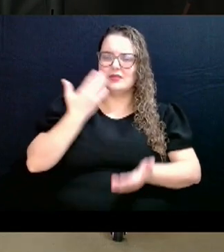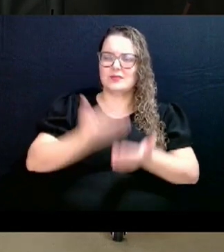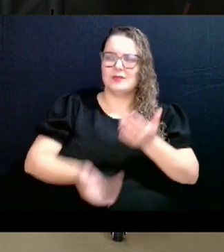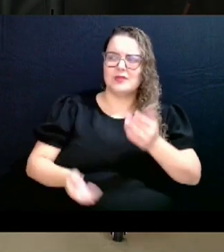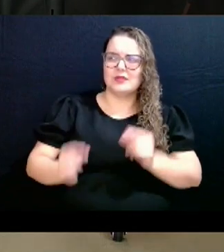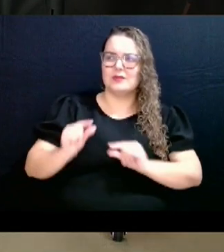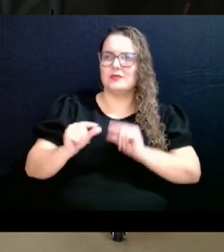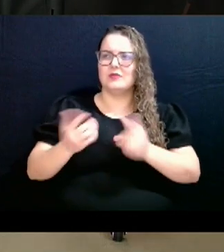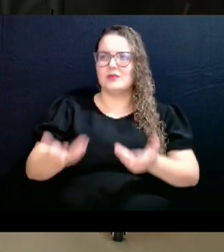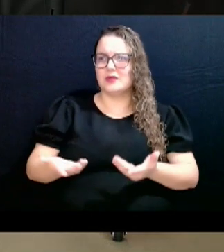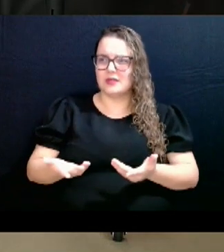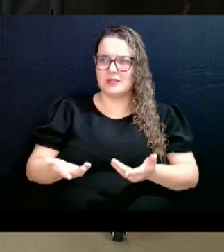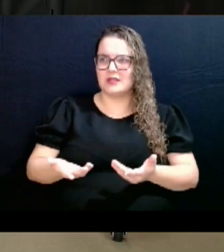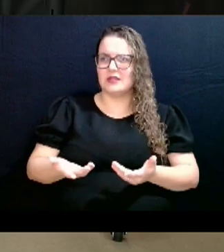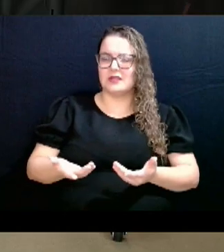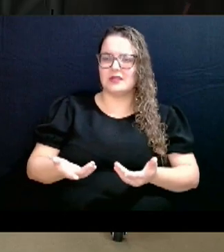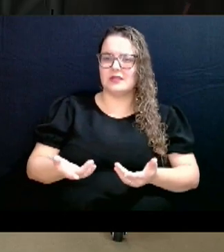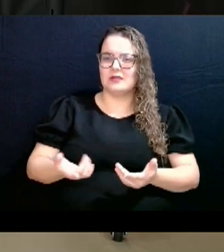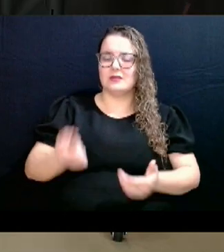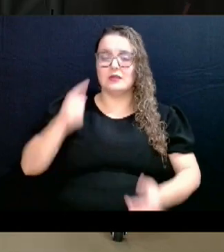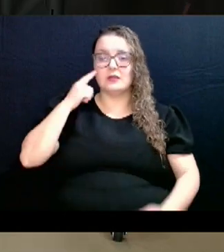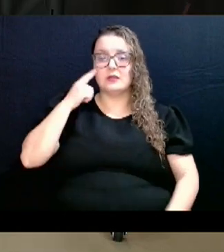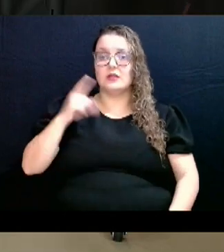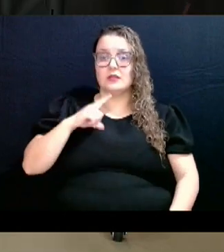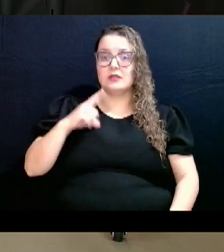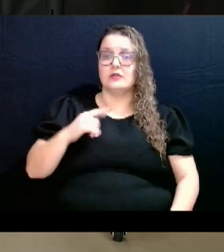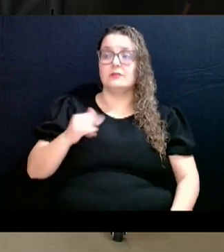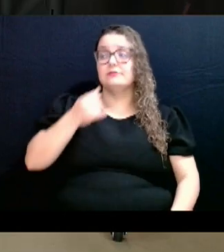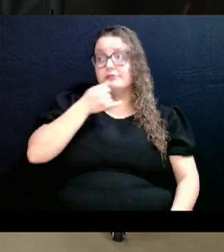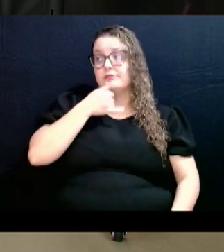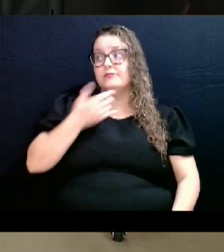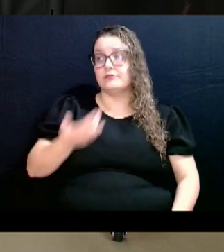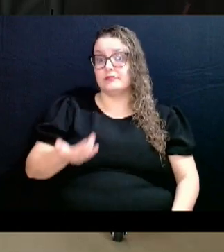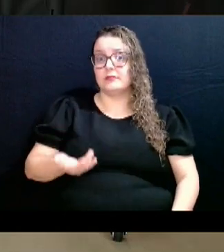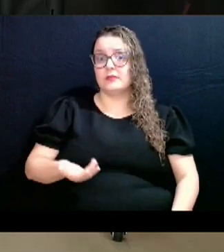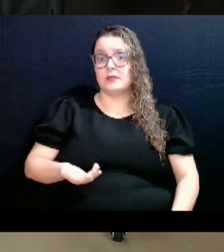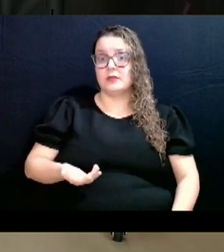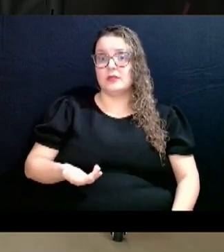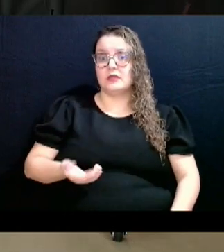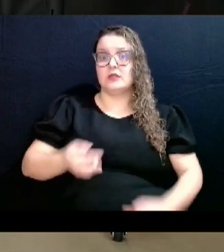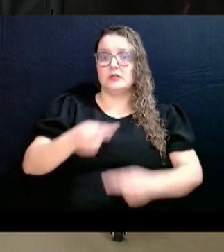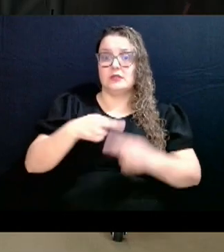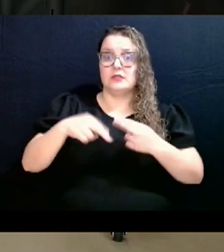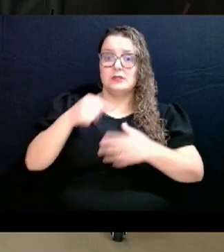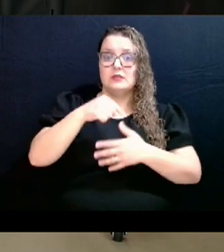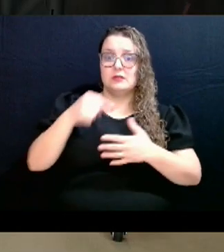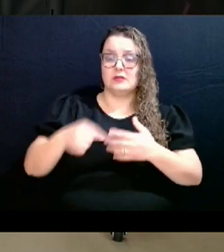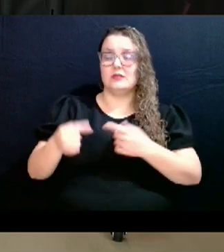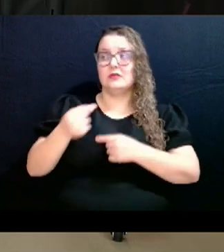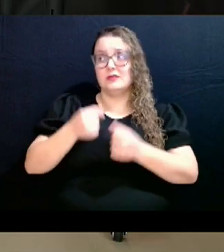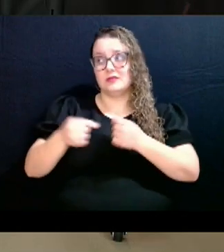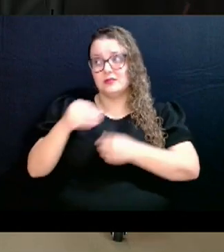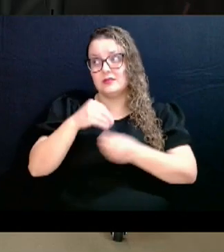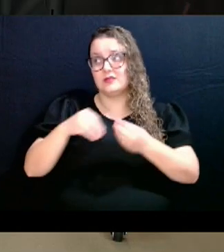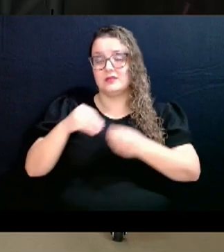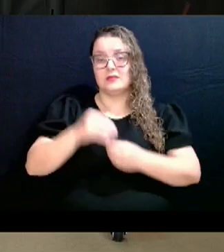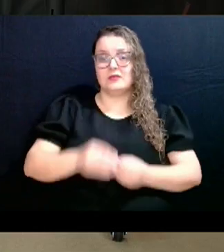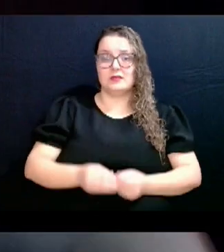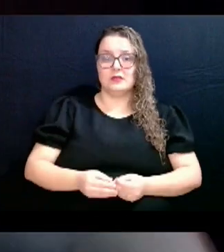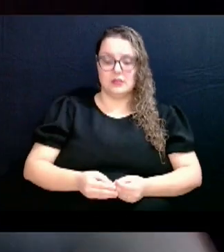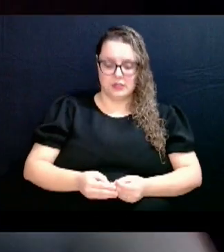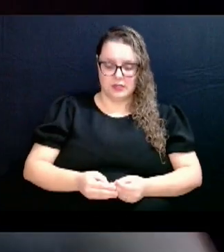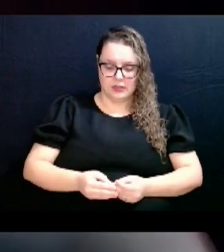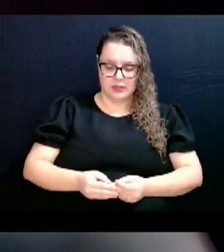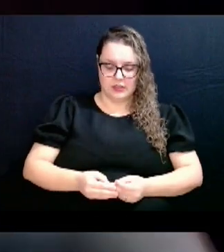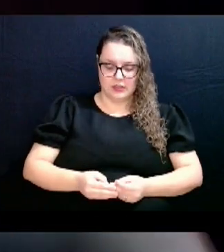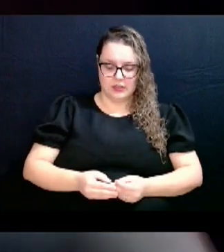tem muita questão, infelizmente, tem muita questão aí econômica envolvida, não é? Sim. Bom, a